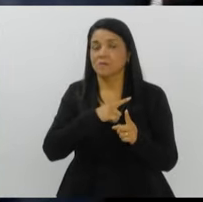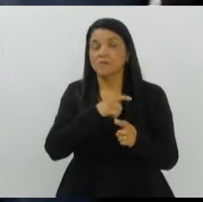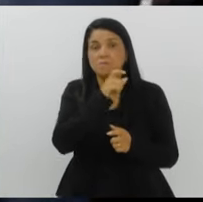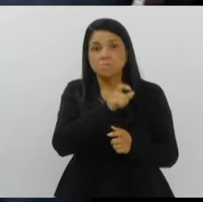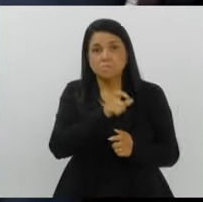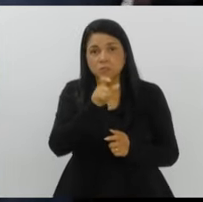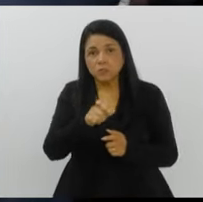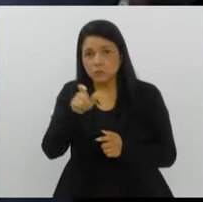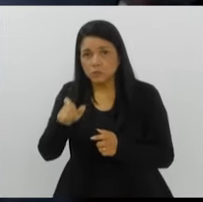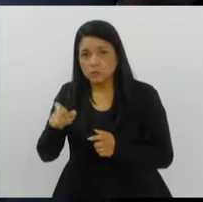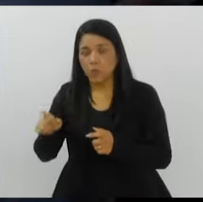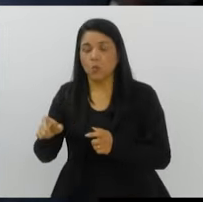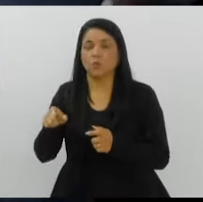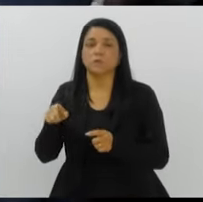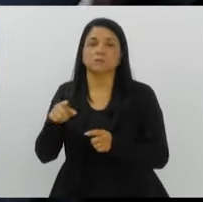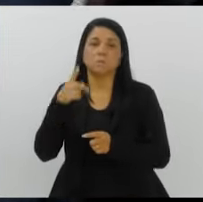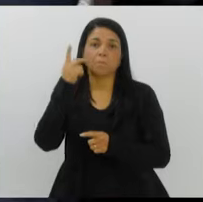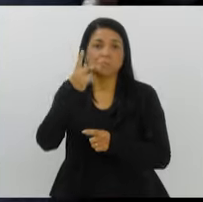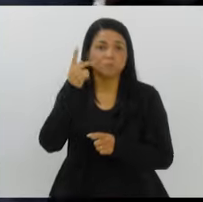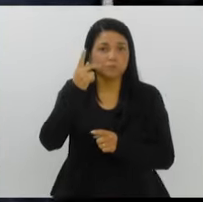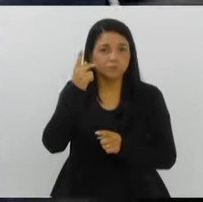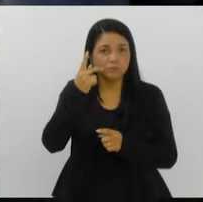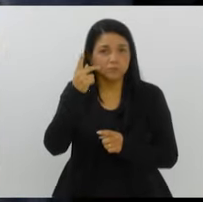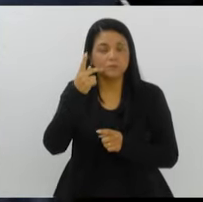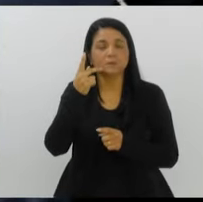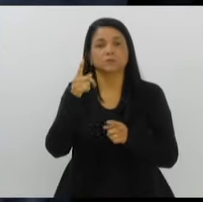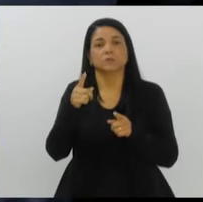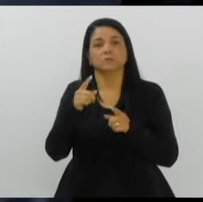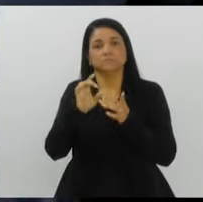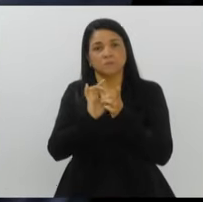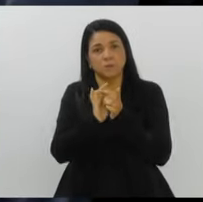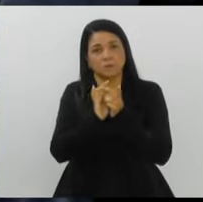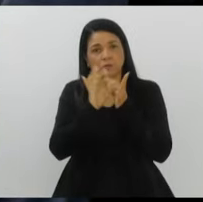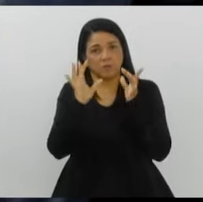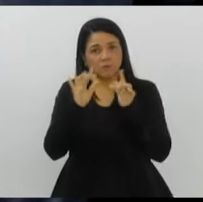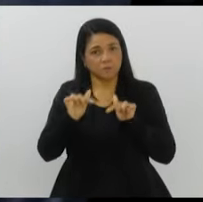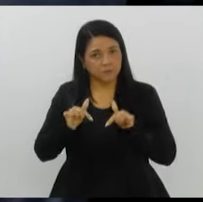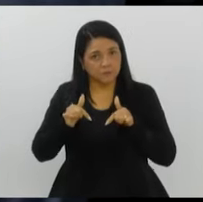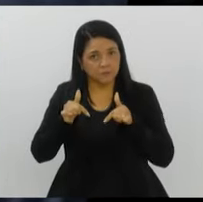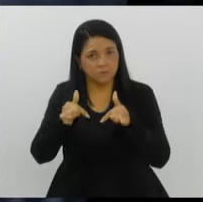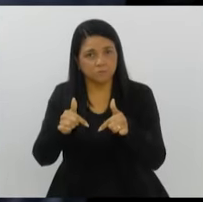aquelas que estão exercendo democraticamente, né,